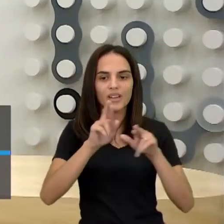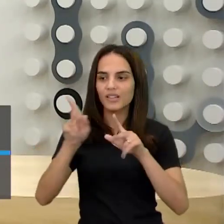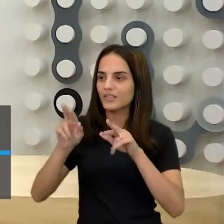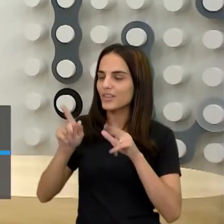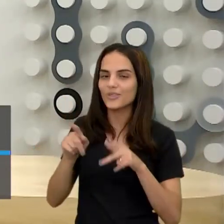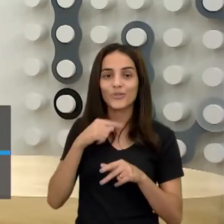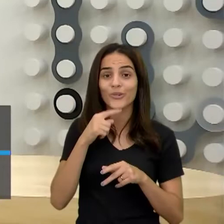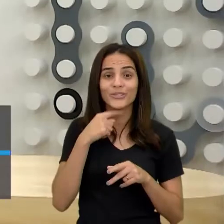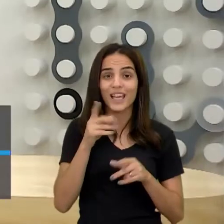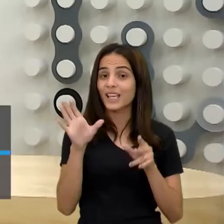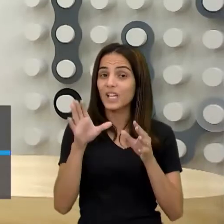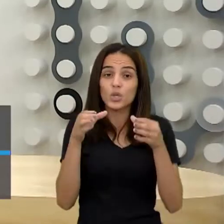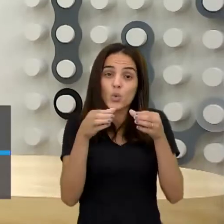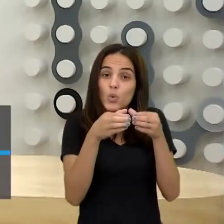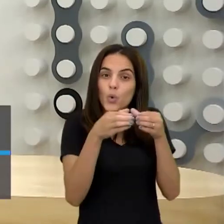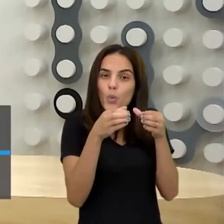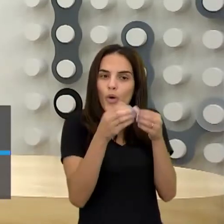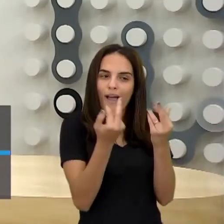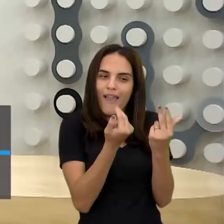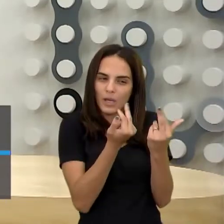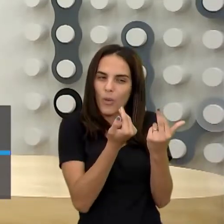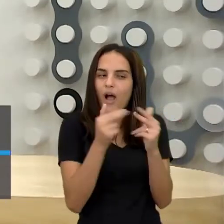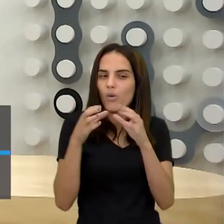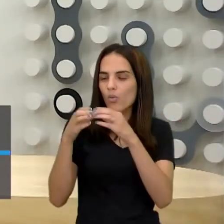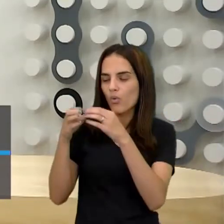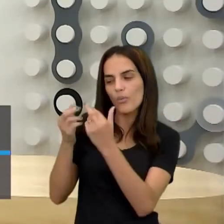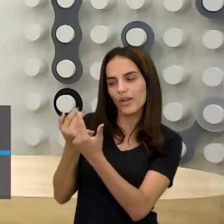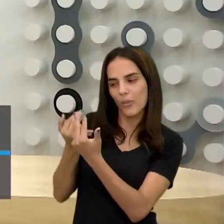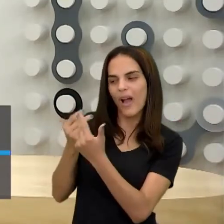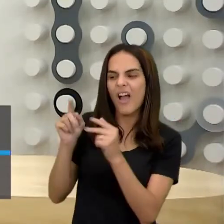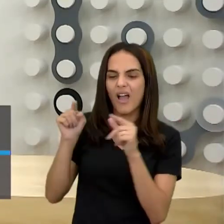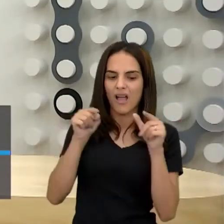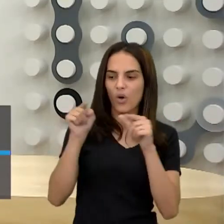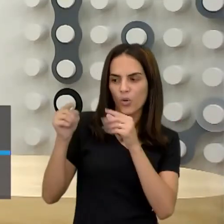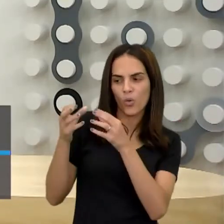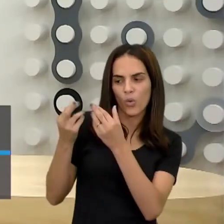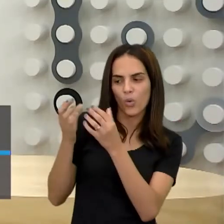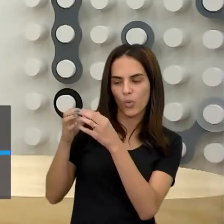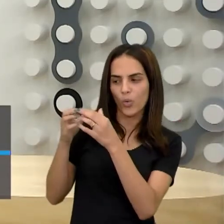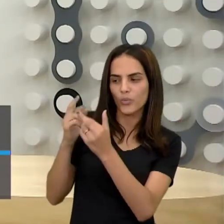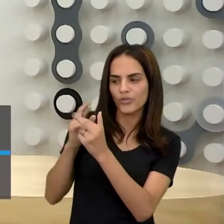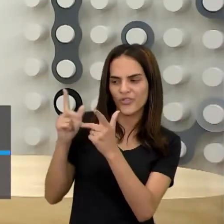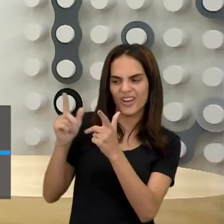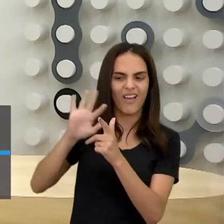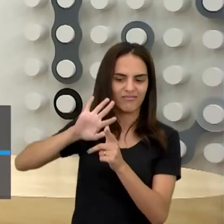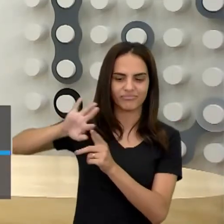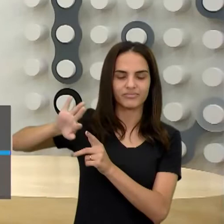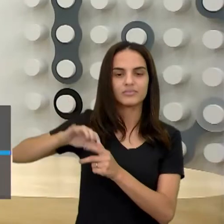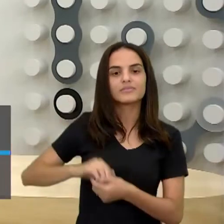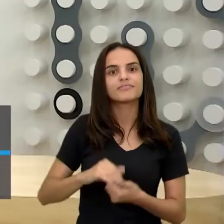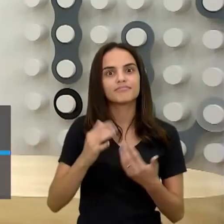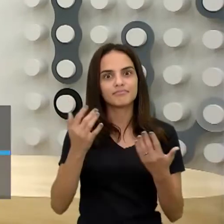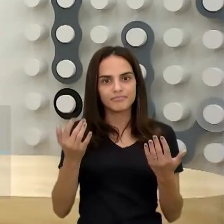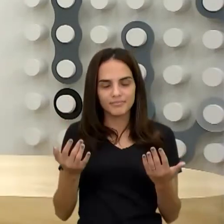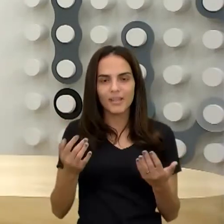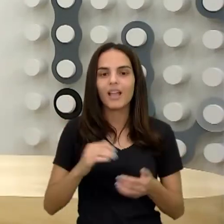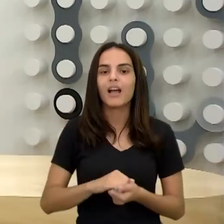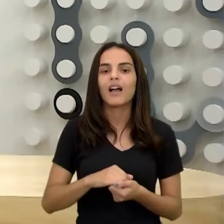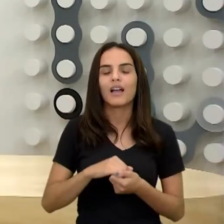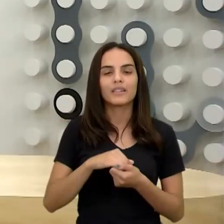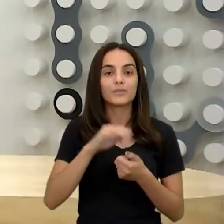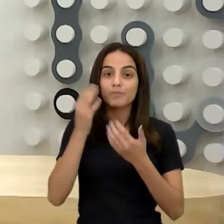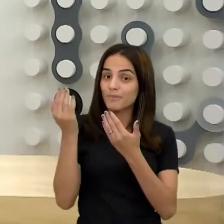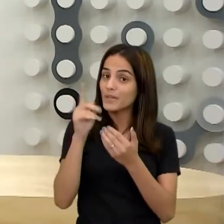criando esses grupos e deixando de olhar. Isso é perigoso, ele fala para os jovens, que já vivem em grupos por